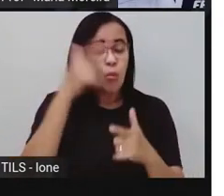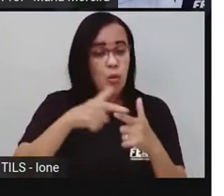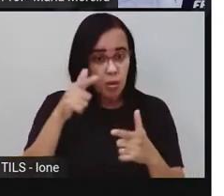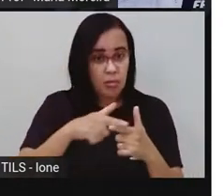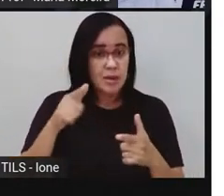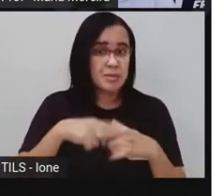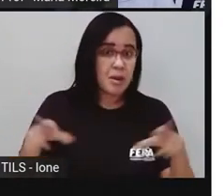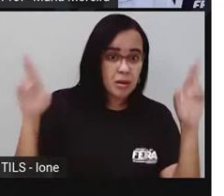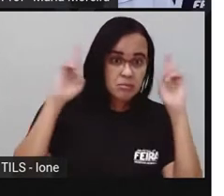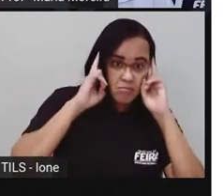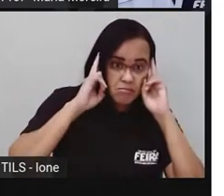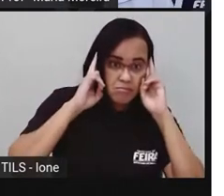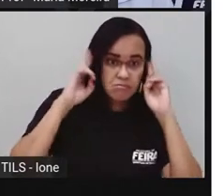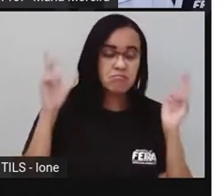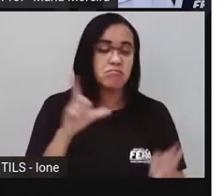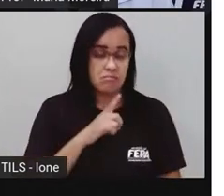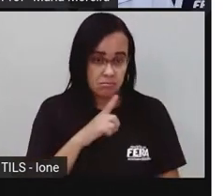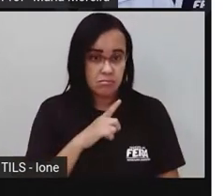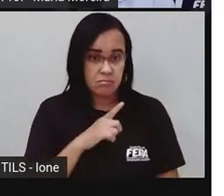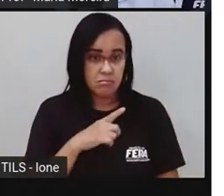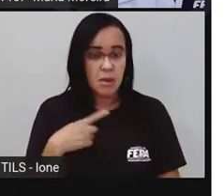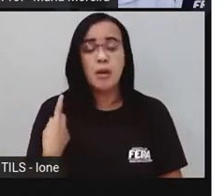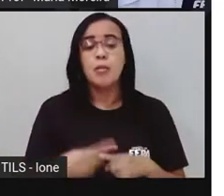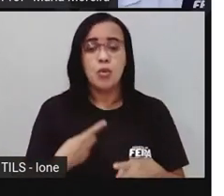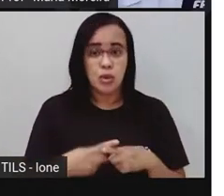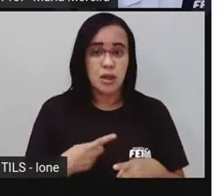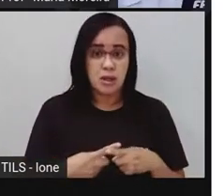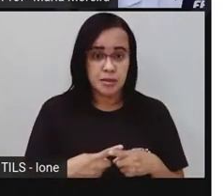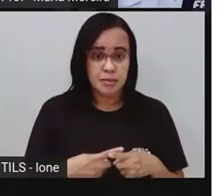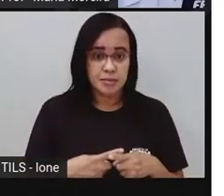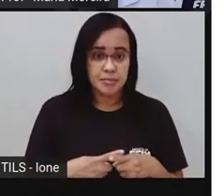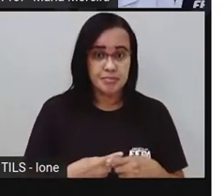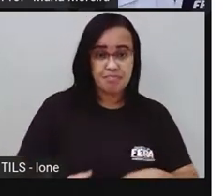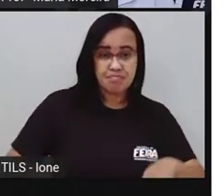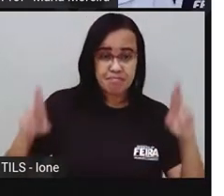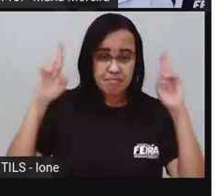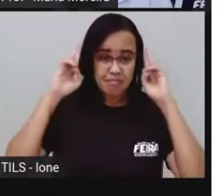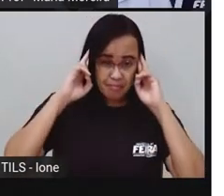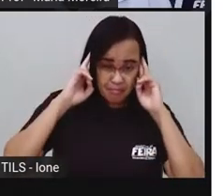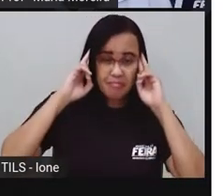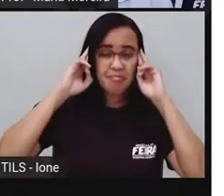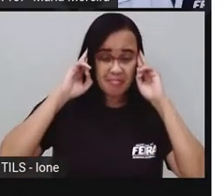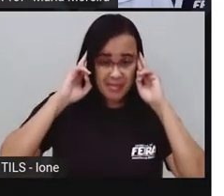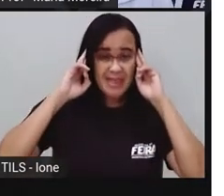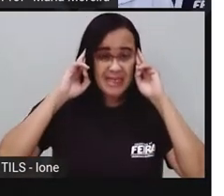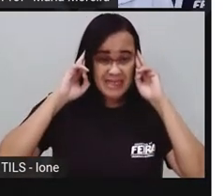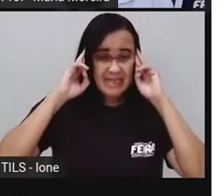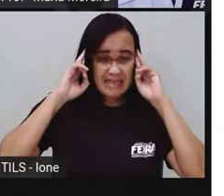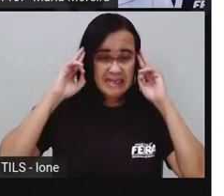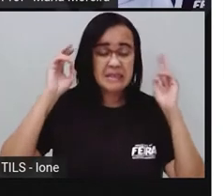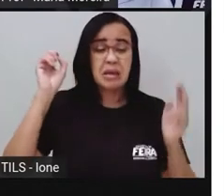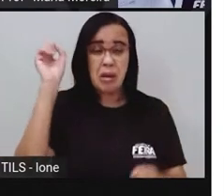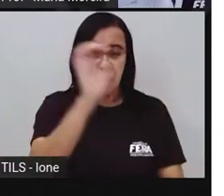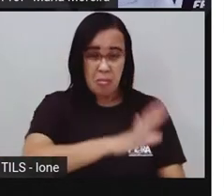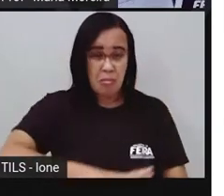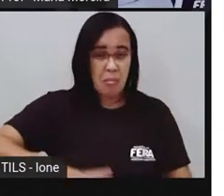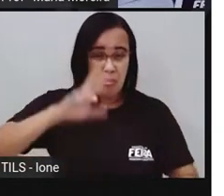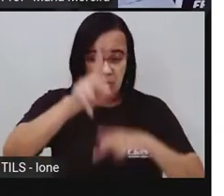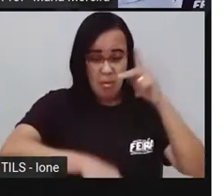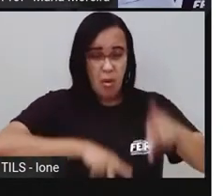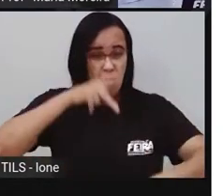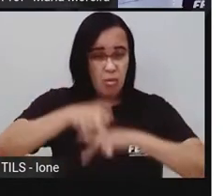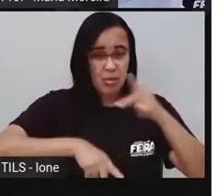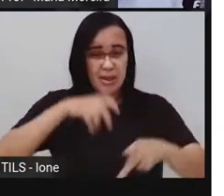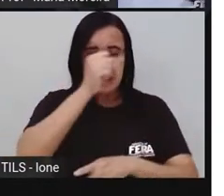né que essa pena da audição é o estar entre os défices é mais comuns a população brasileira porque